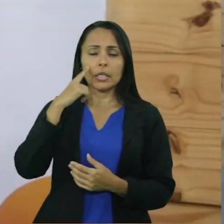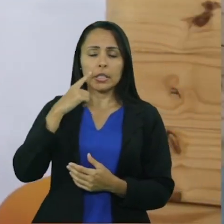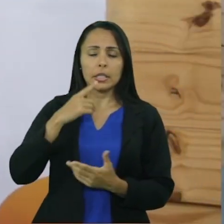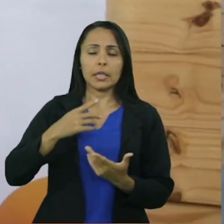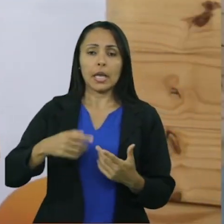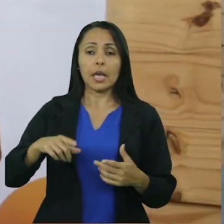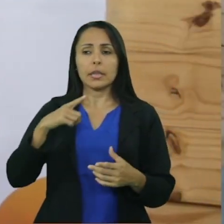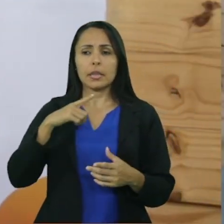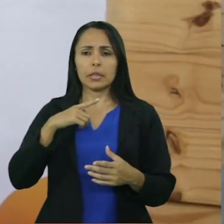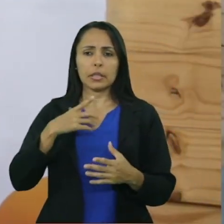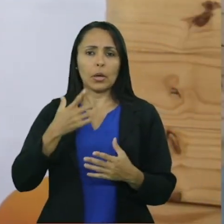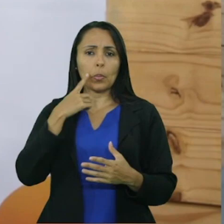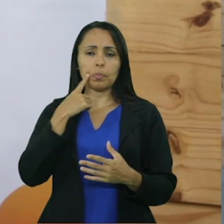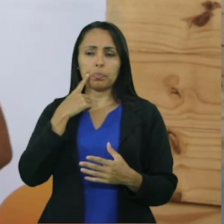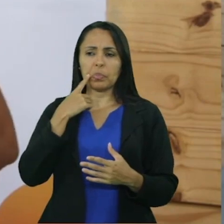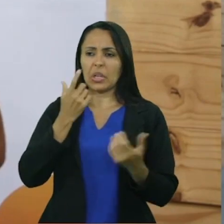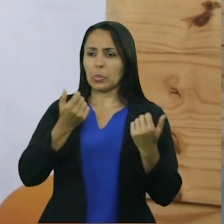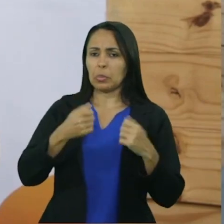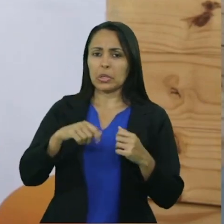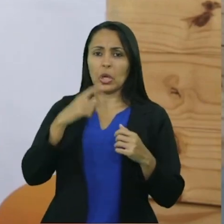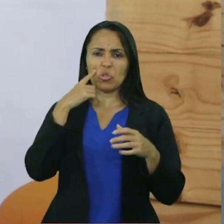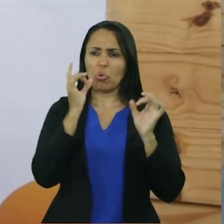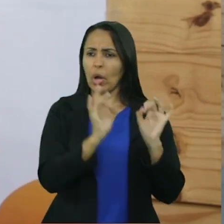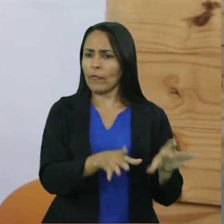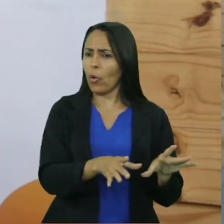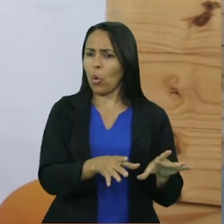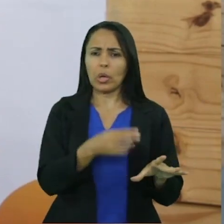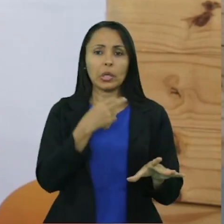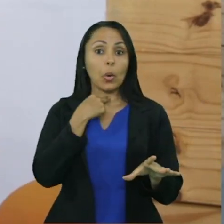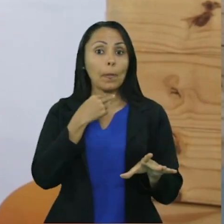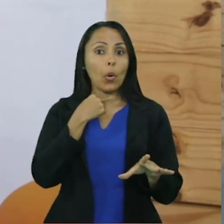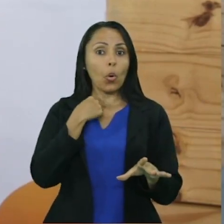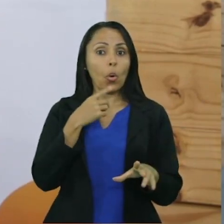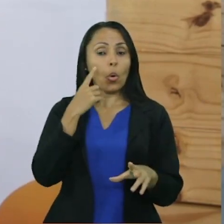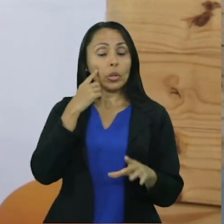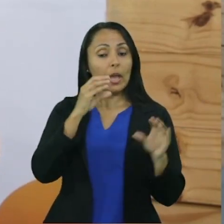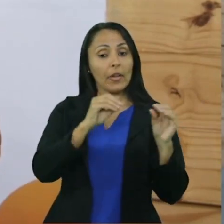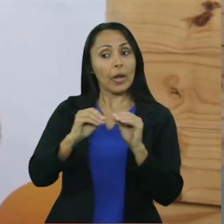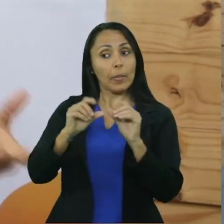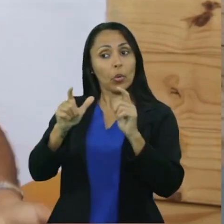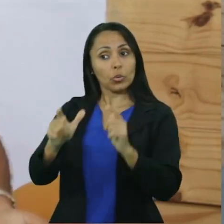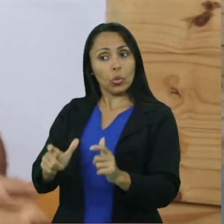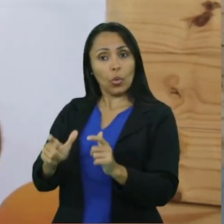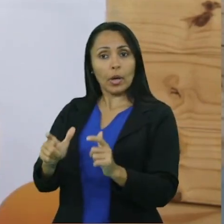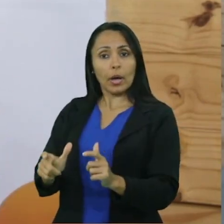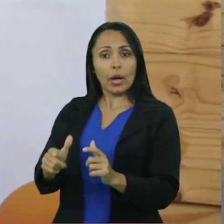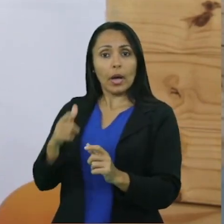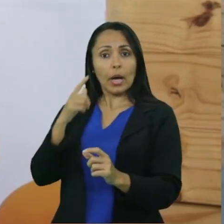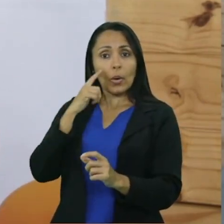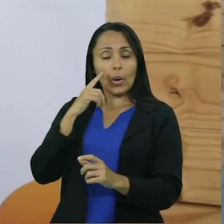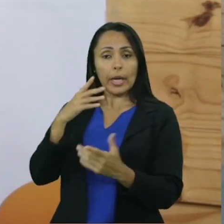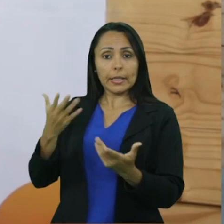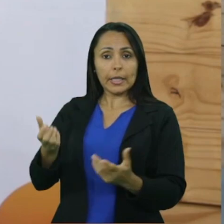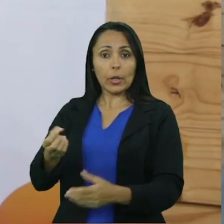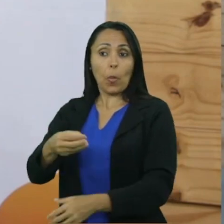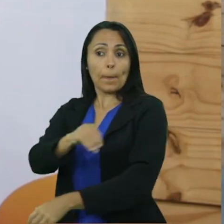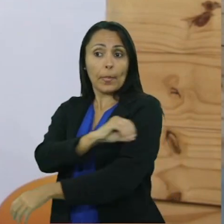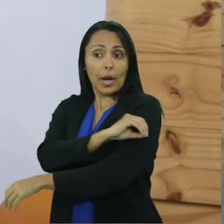serve mais, não pode jogar fora, vai doar, por exemplo, para a creche do bairro, para a